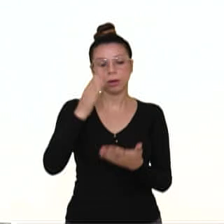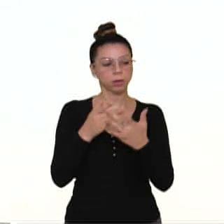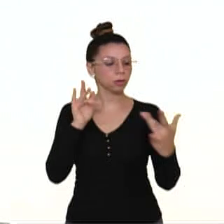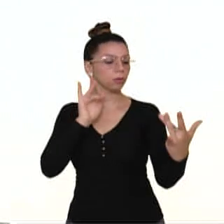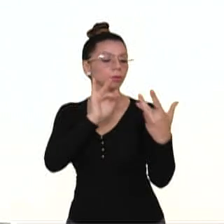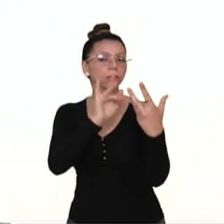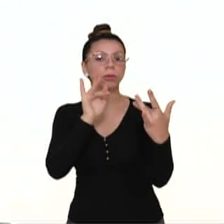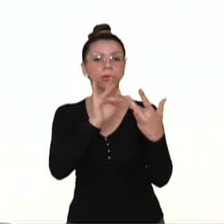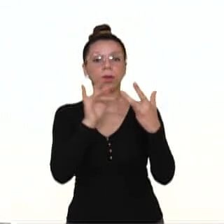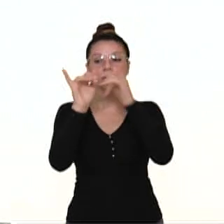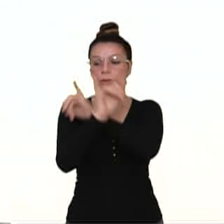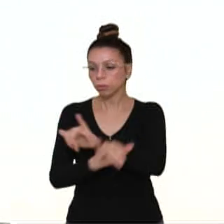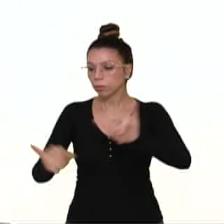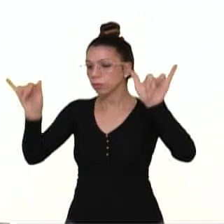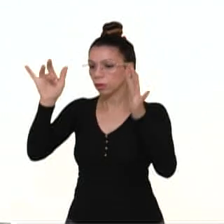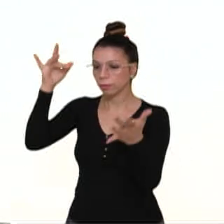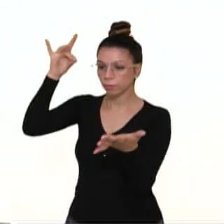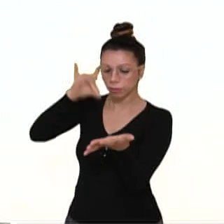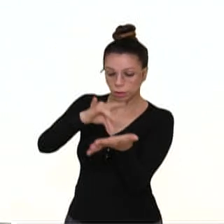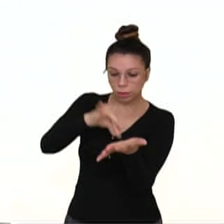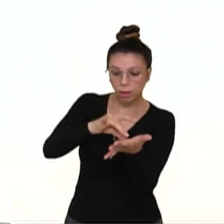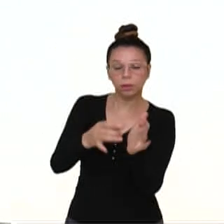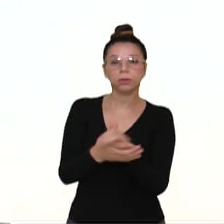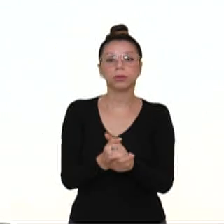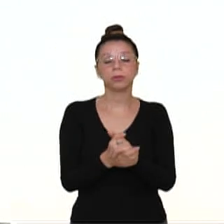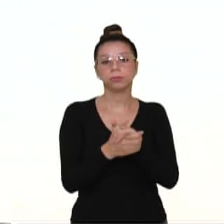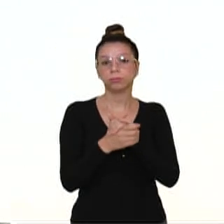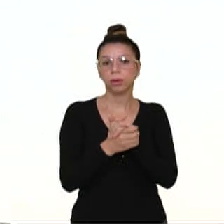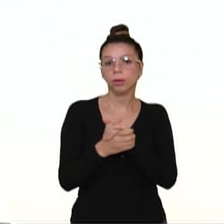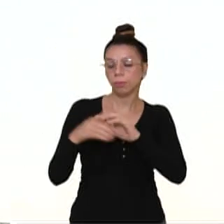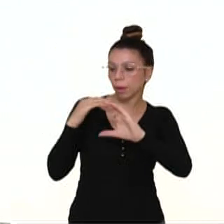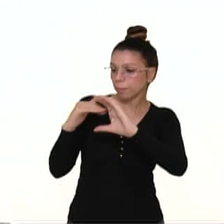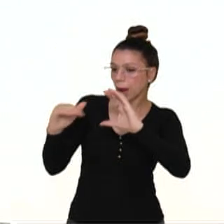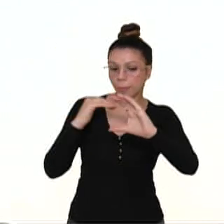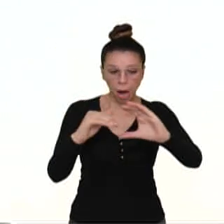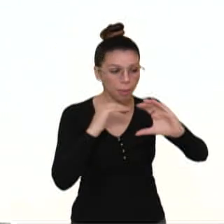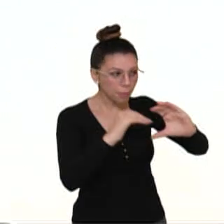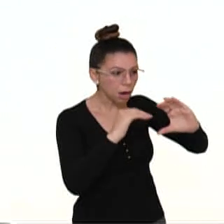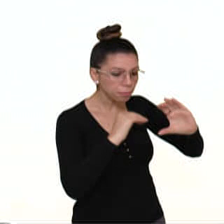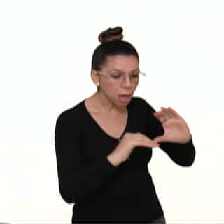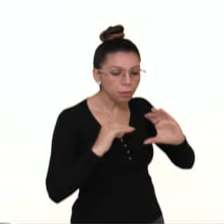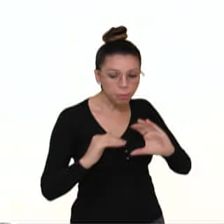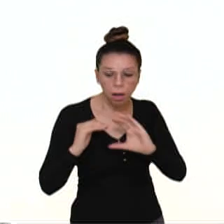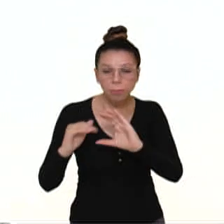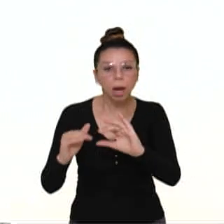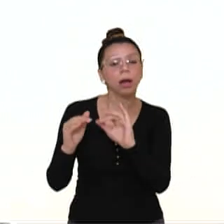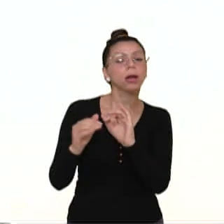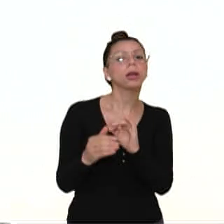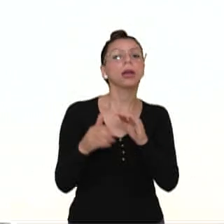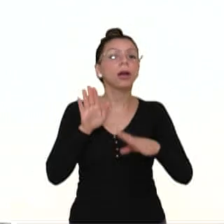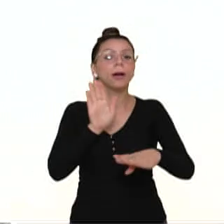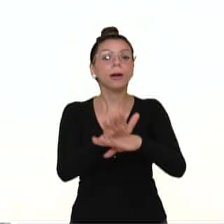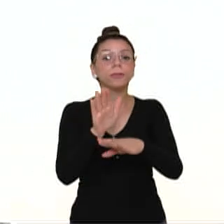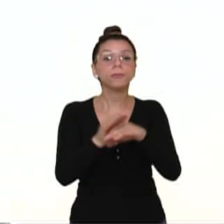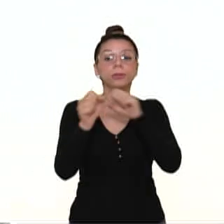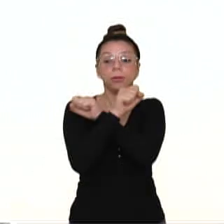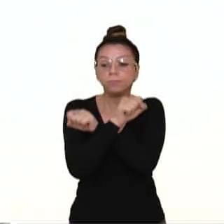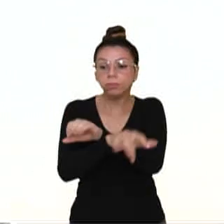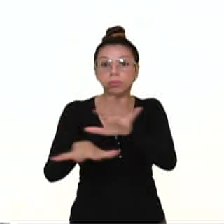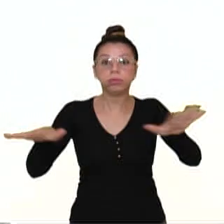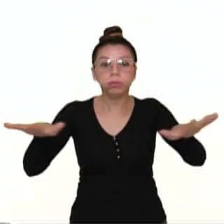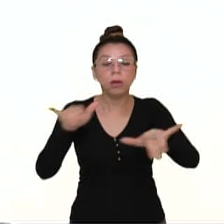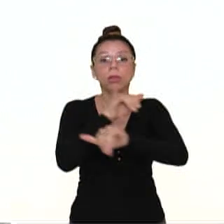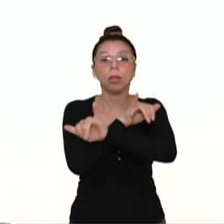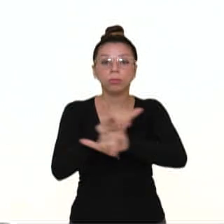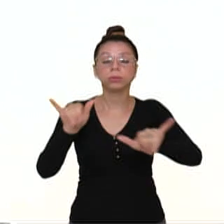verdadeira notícia, passam ainda que sem perceber a colaborar com a disseminação e difusão